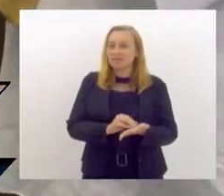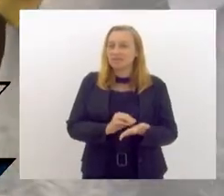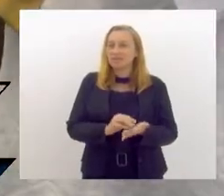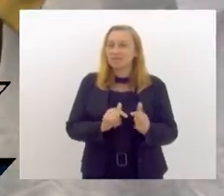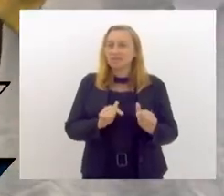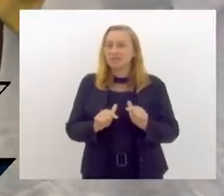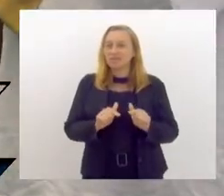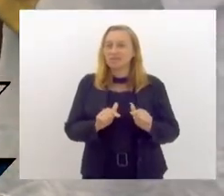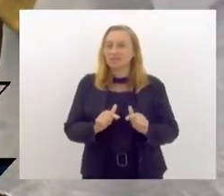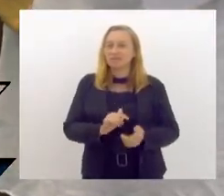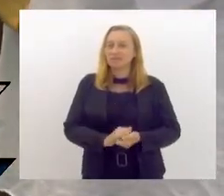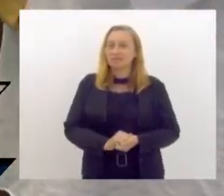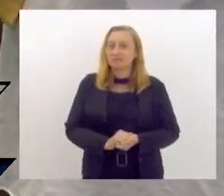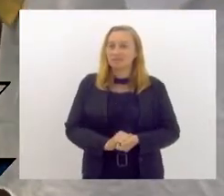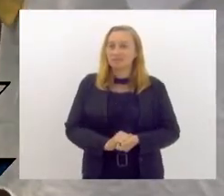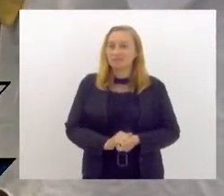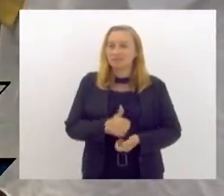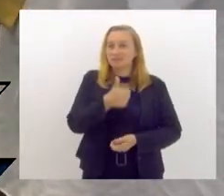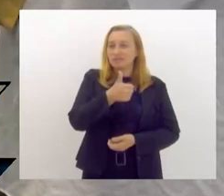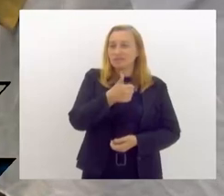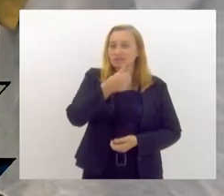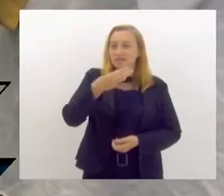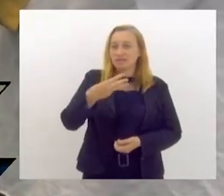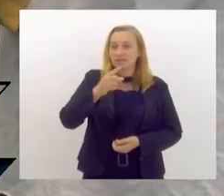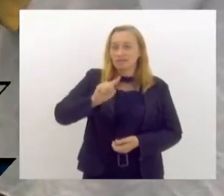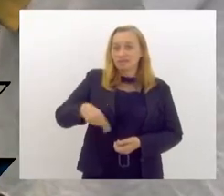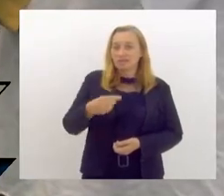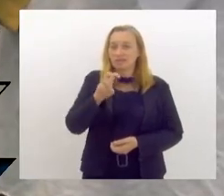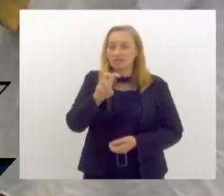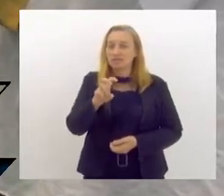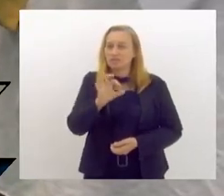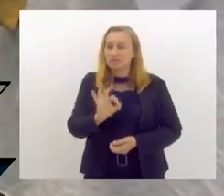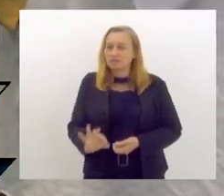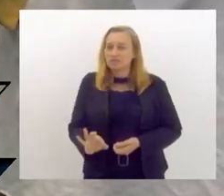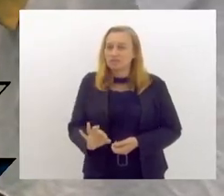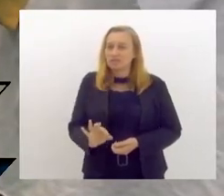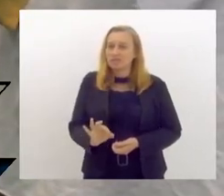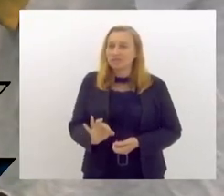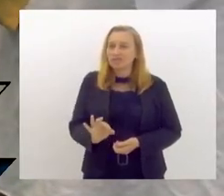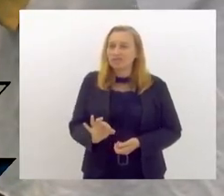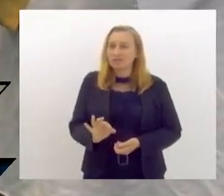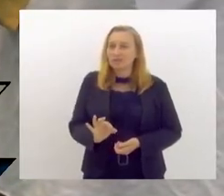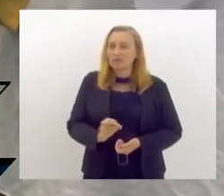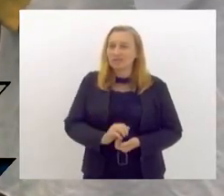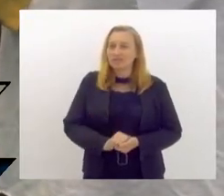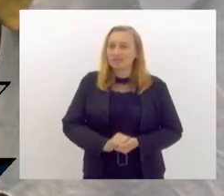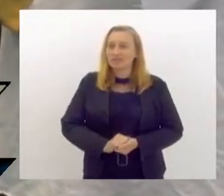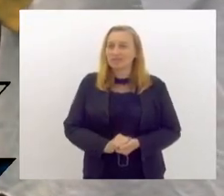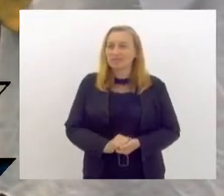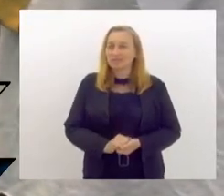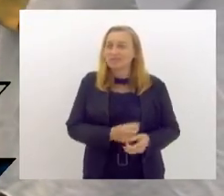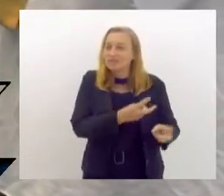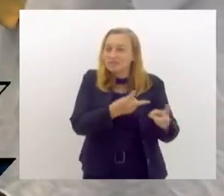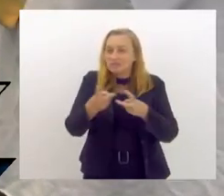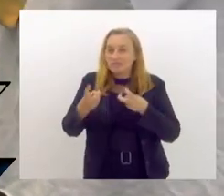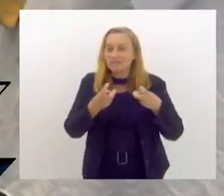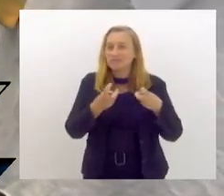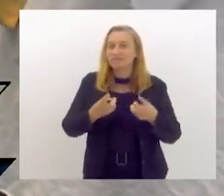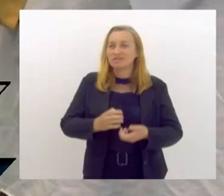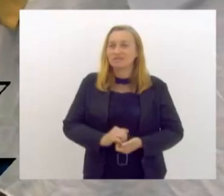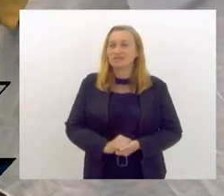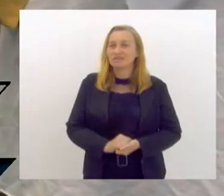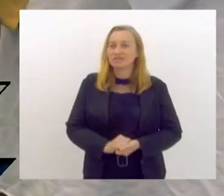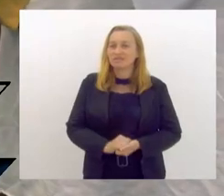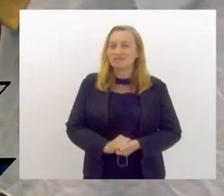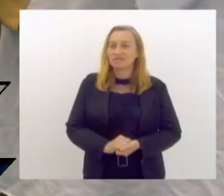agora por uma taxa de 13,5%. É aquele ente da federação que observa